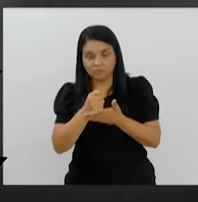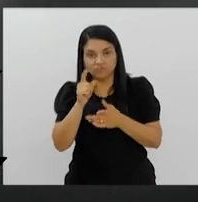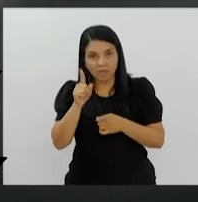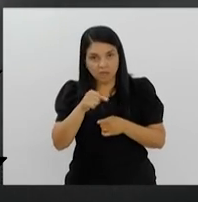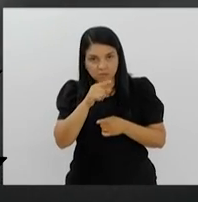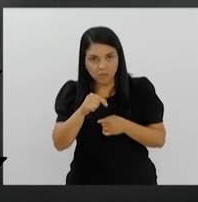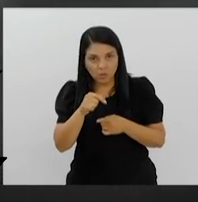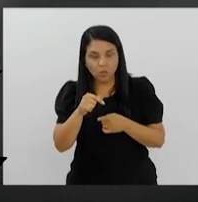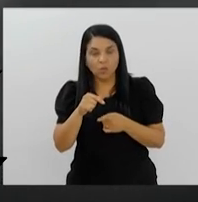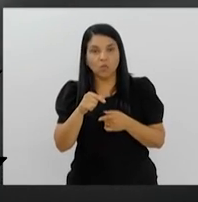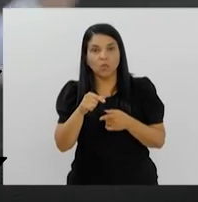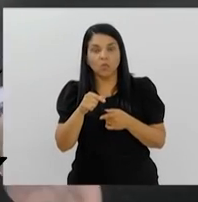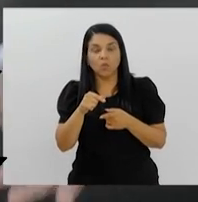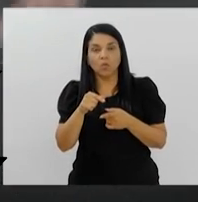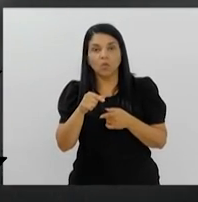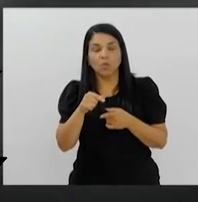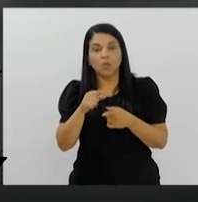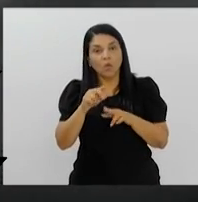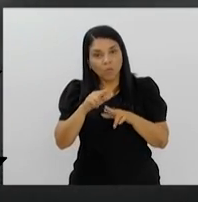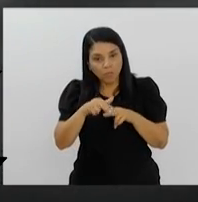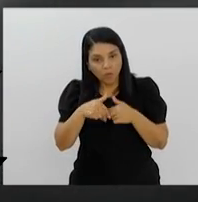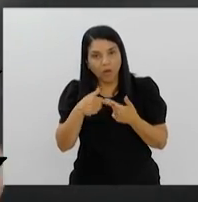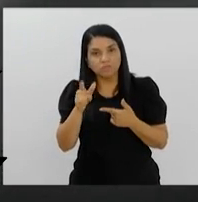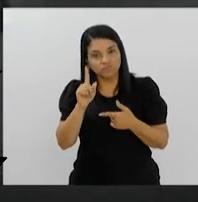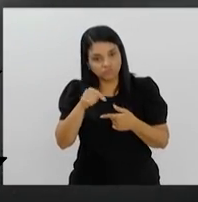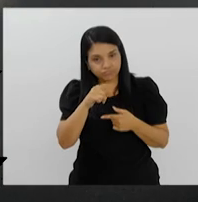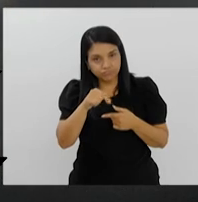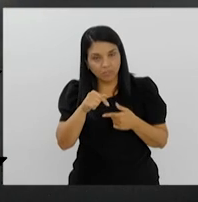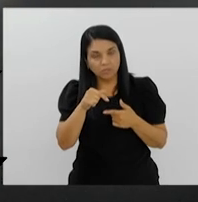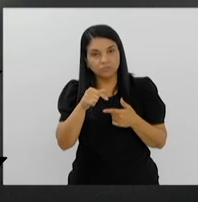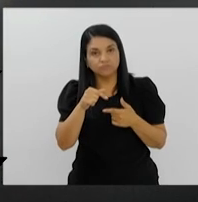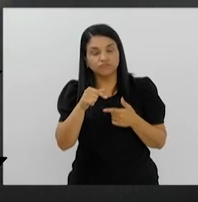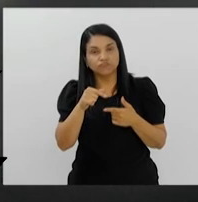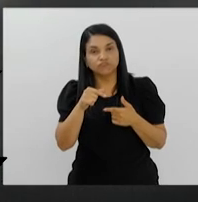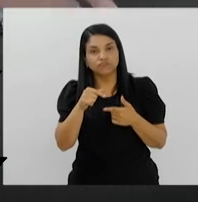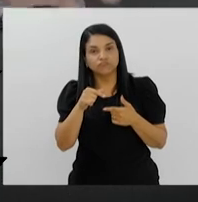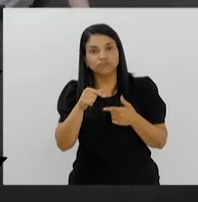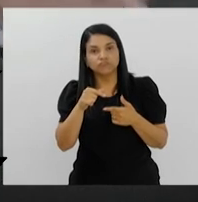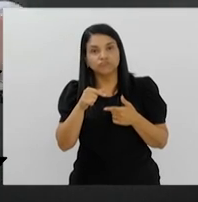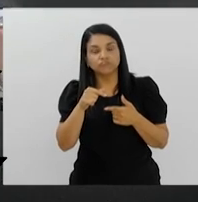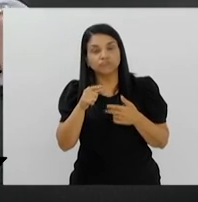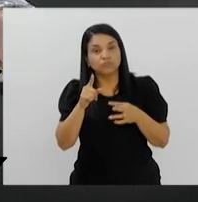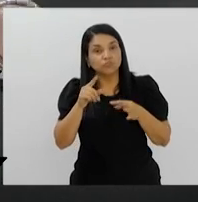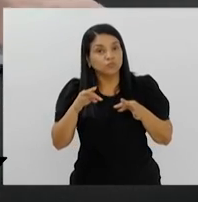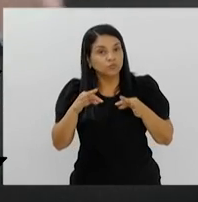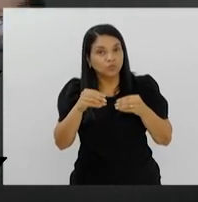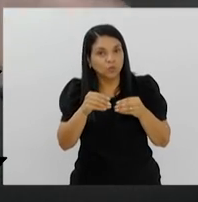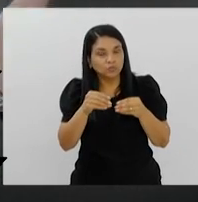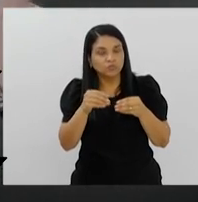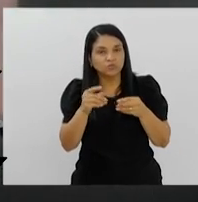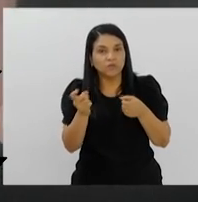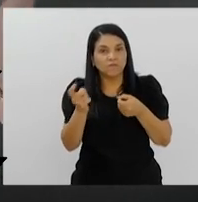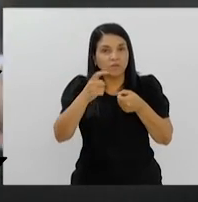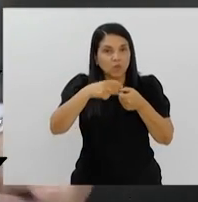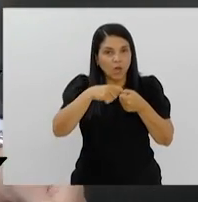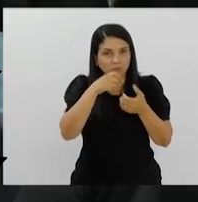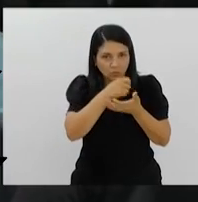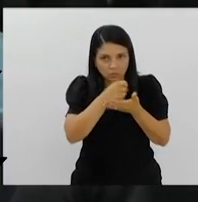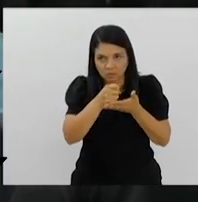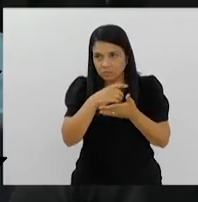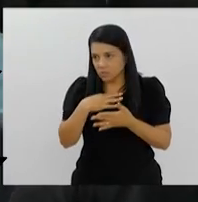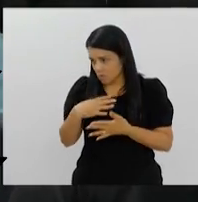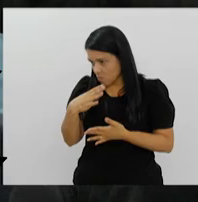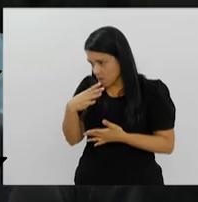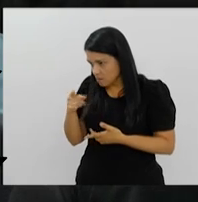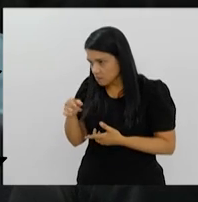cancelamento eliminou todos os que estavam vinculados àquele determinado contrato tem conhecimento de algum para